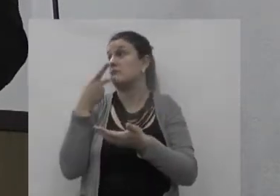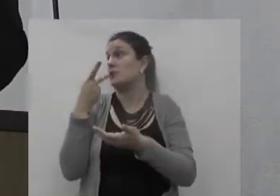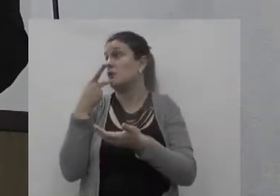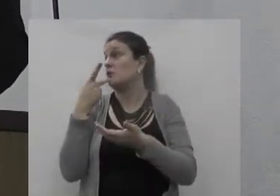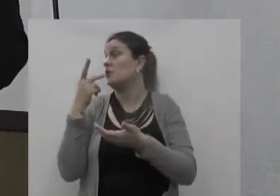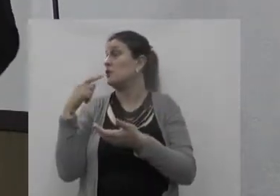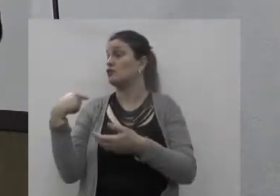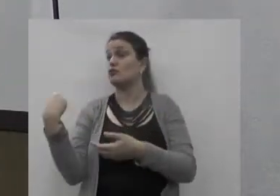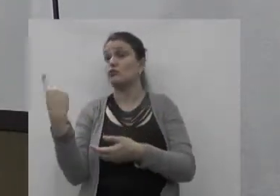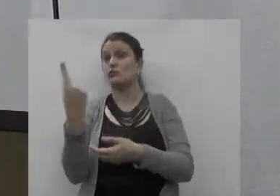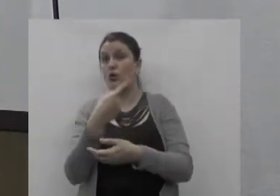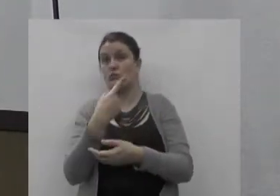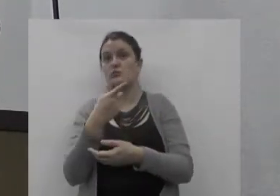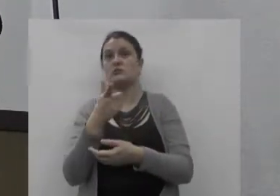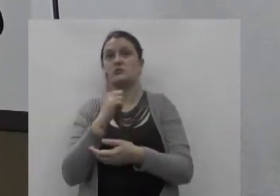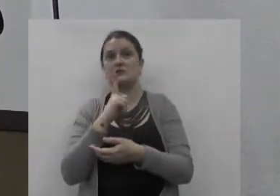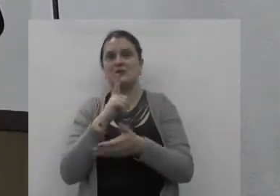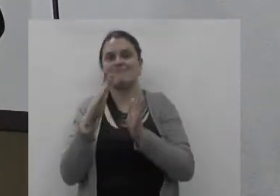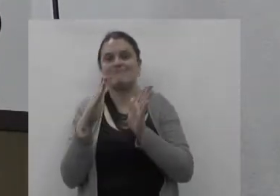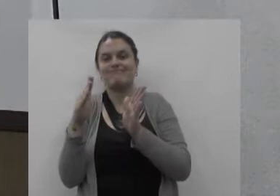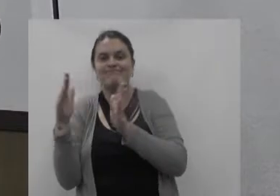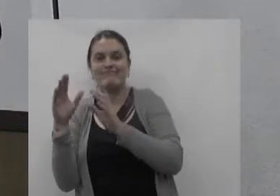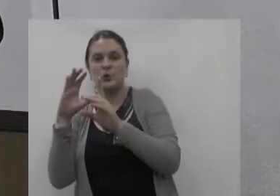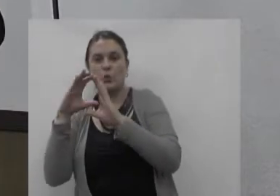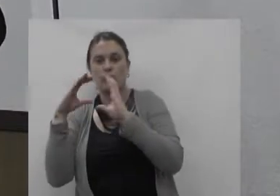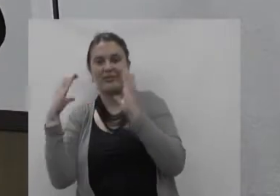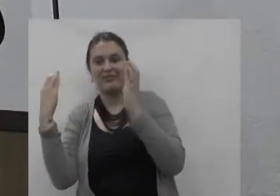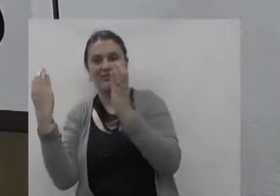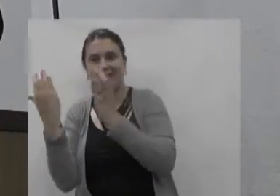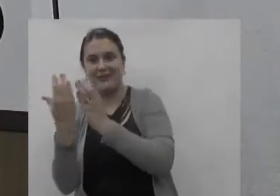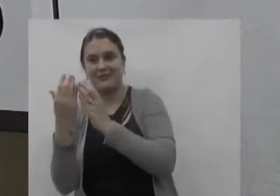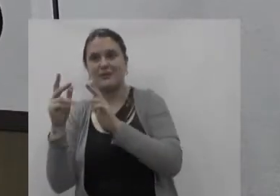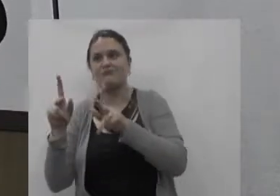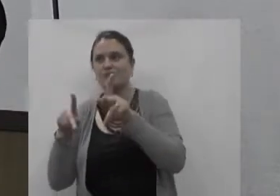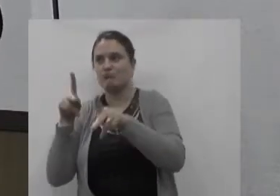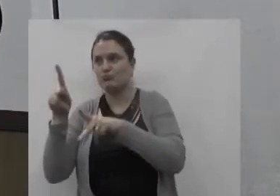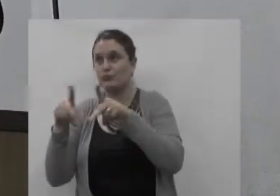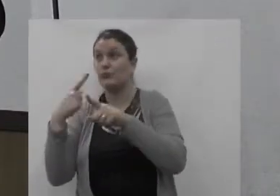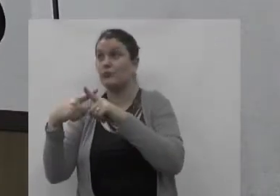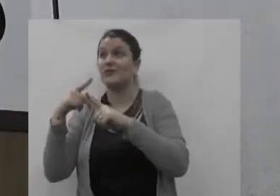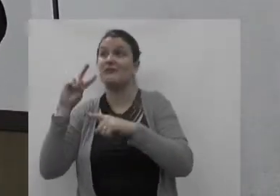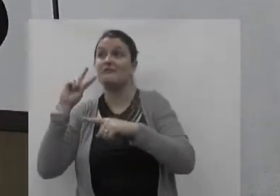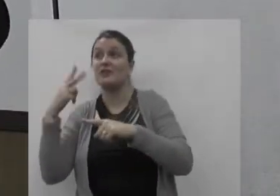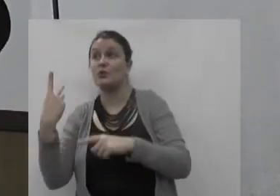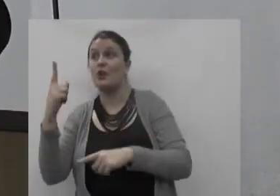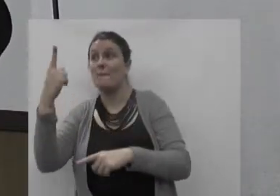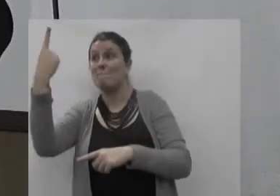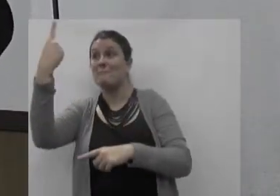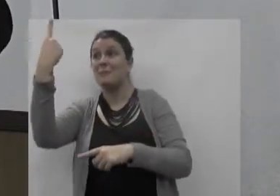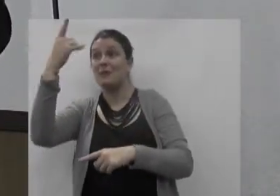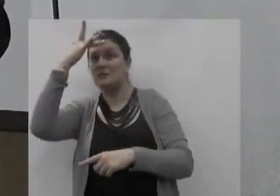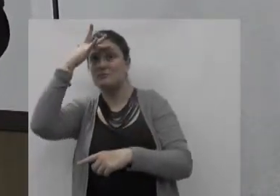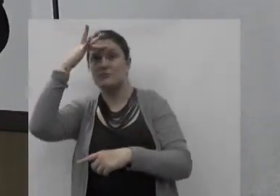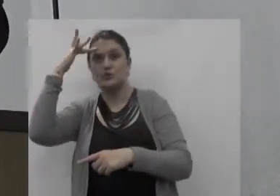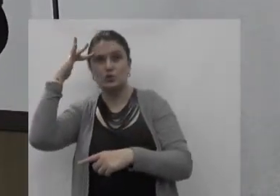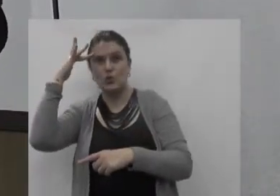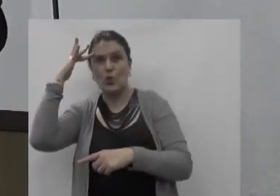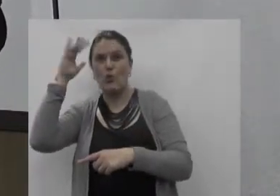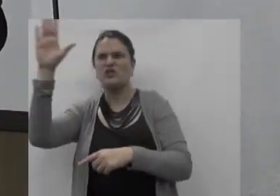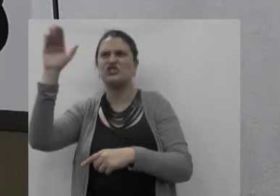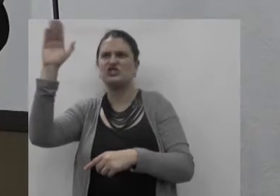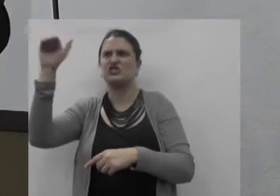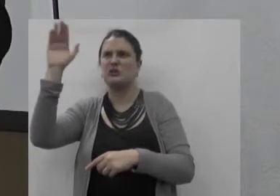assim, nós que estamos lá do lado da comunidade, do lado do povo, porque o vereador é o primeiro que é